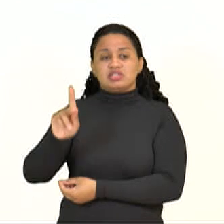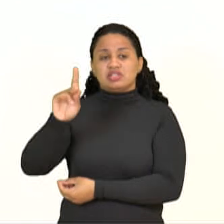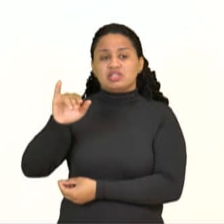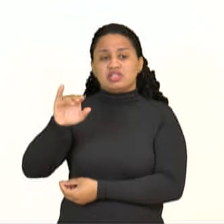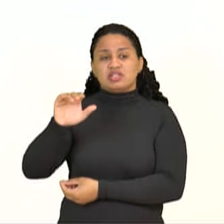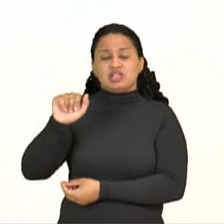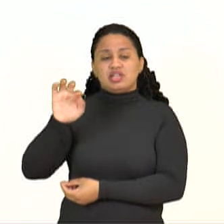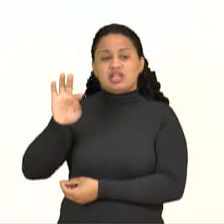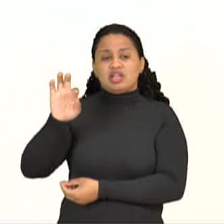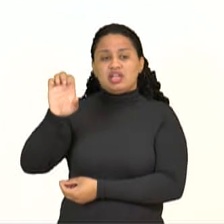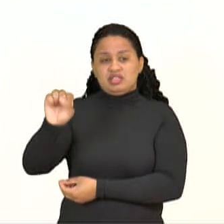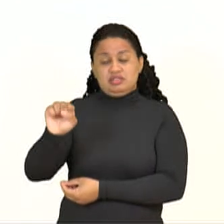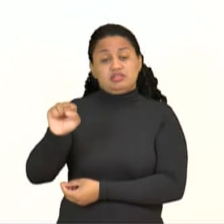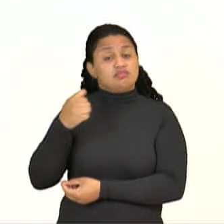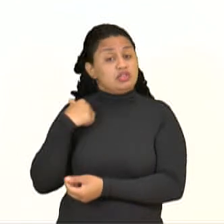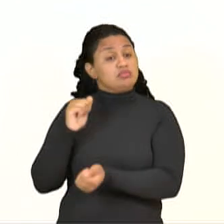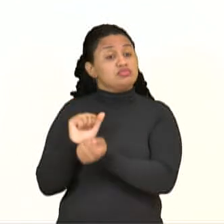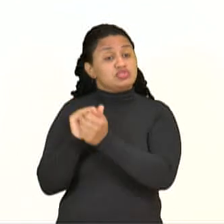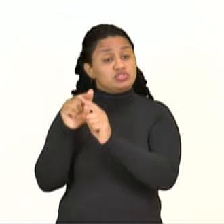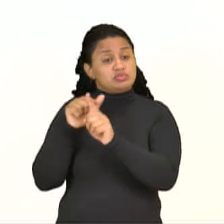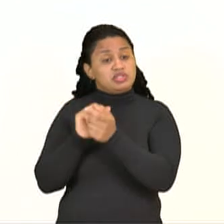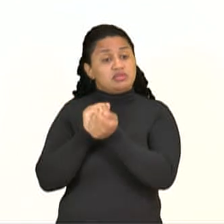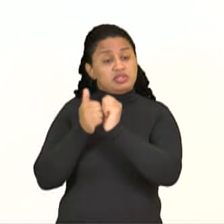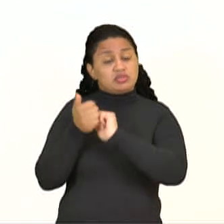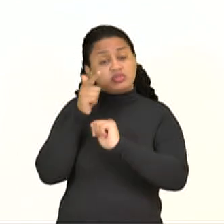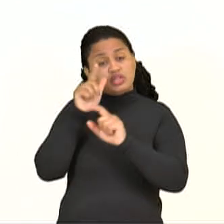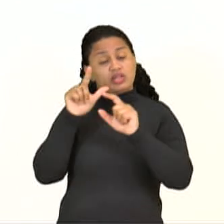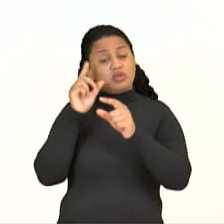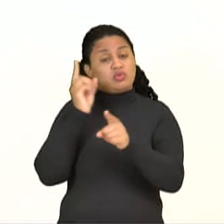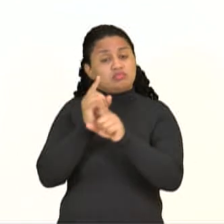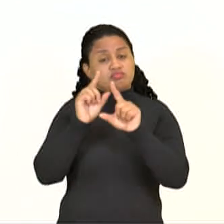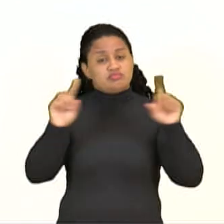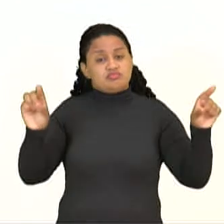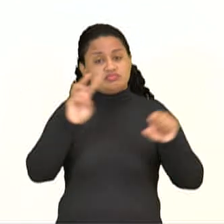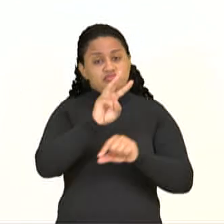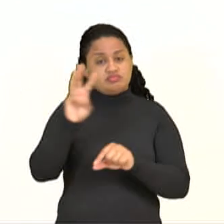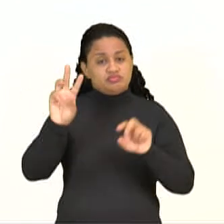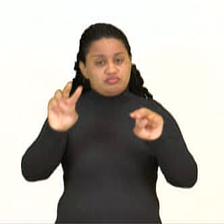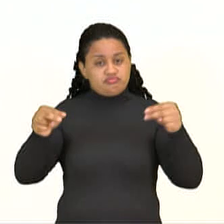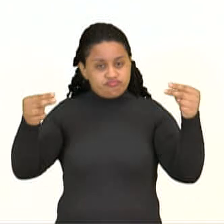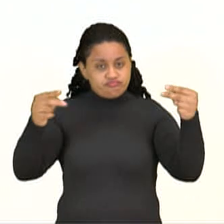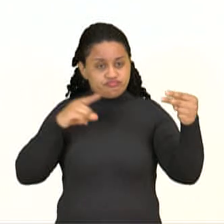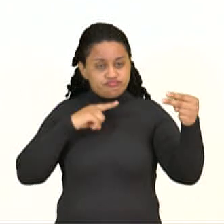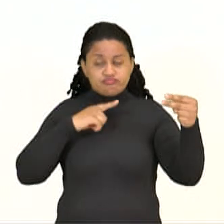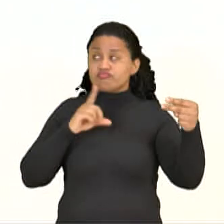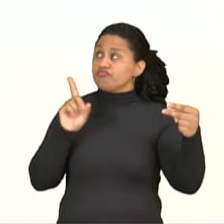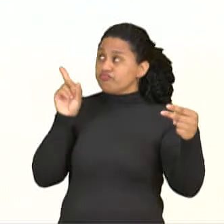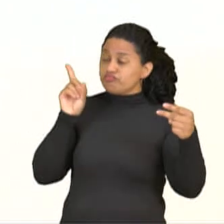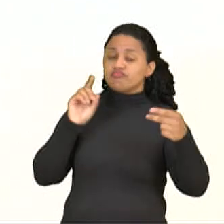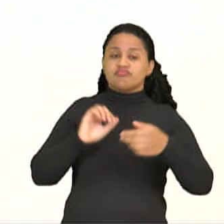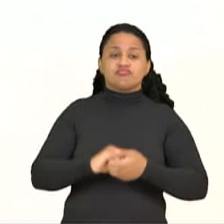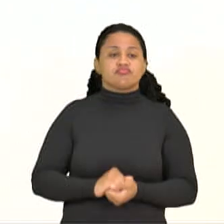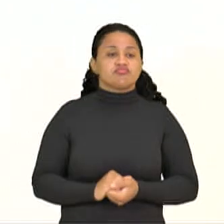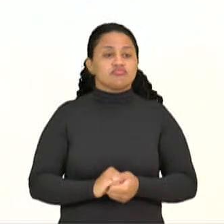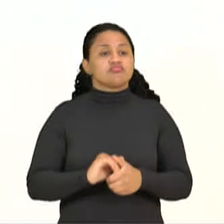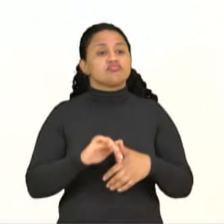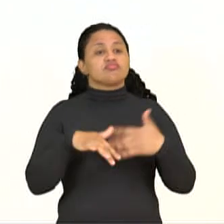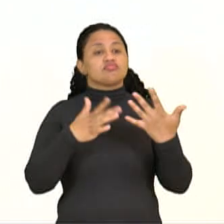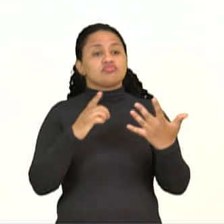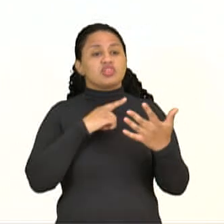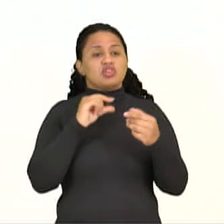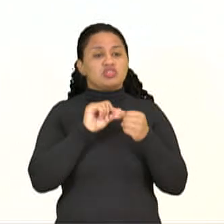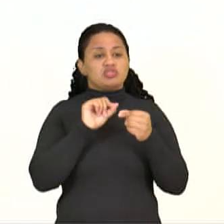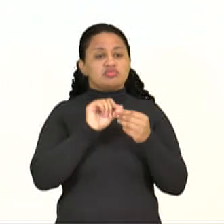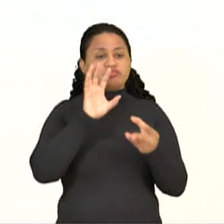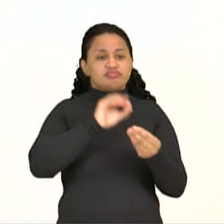numa página da internet. Este livro, como O Médico e o Monstro, embora eu tenha feito a resenha separadamente,